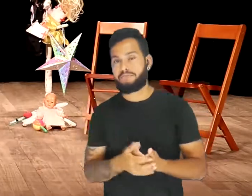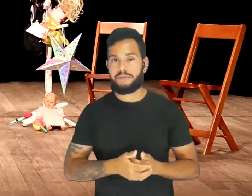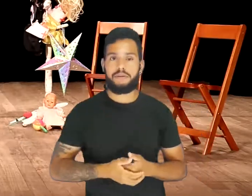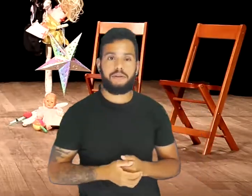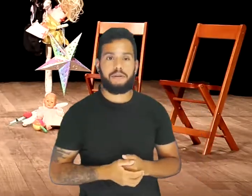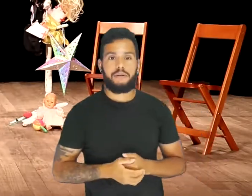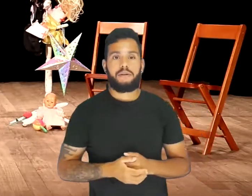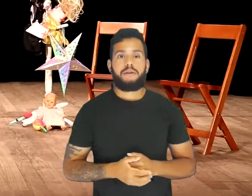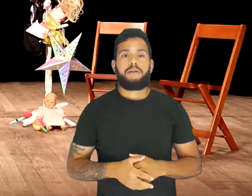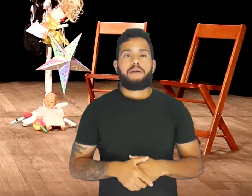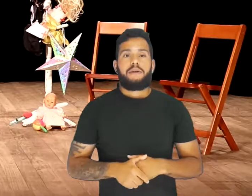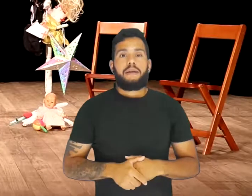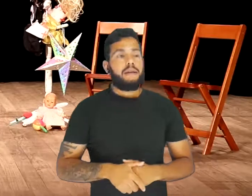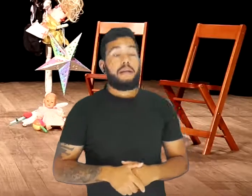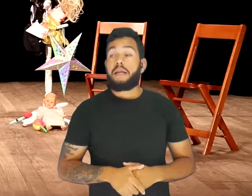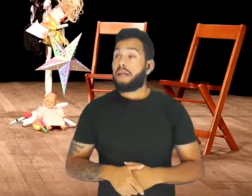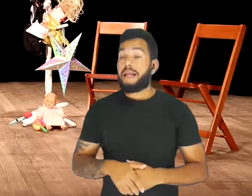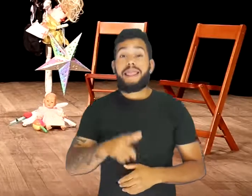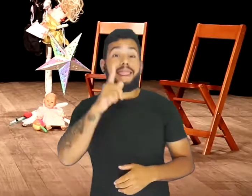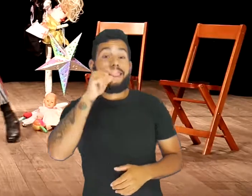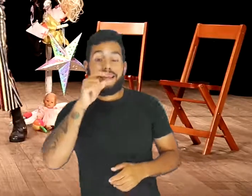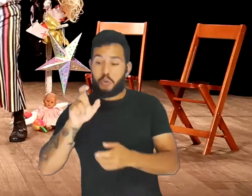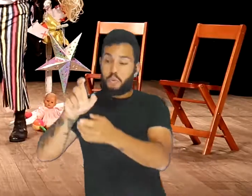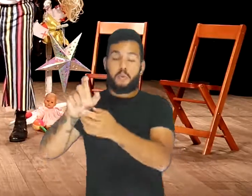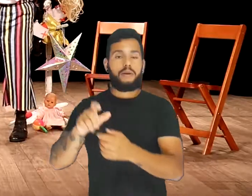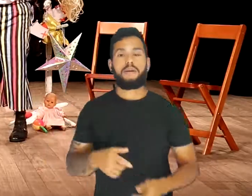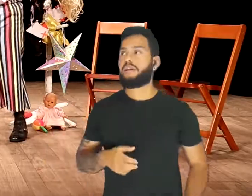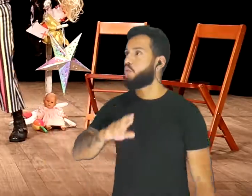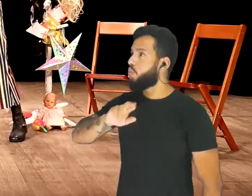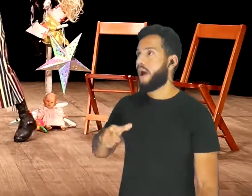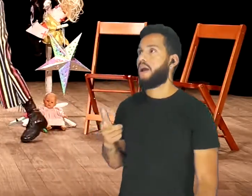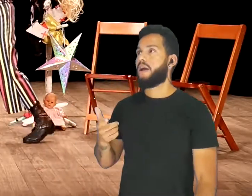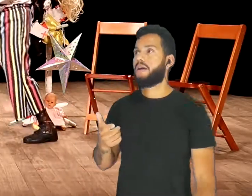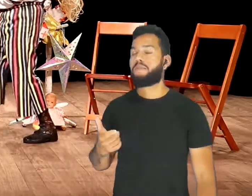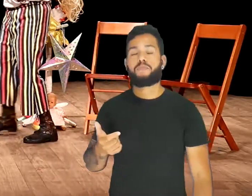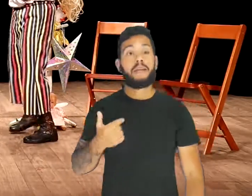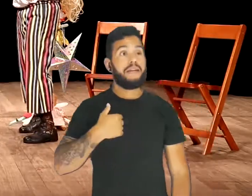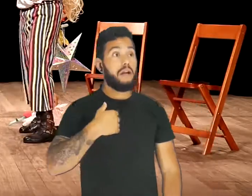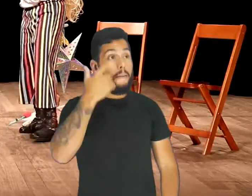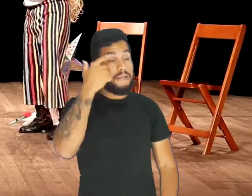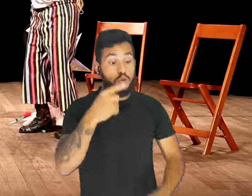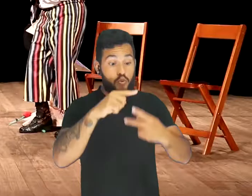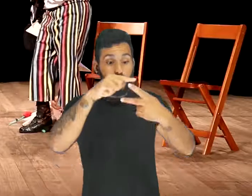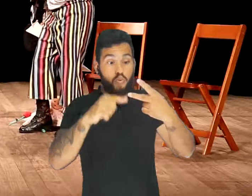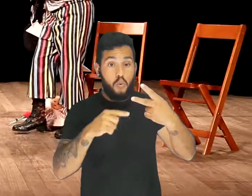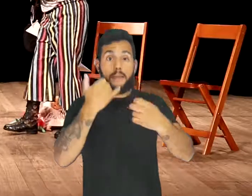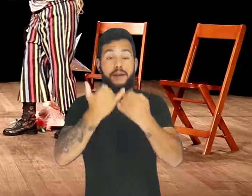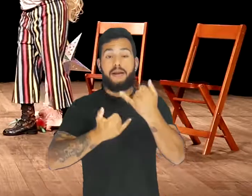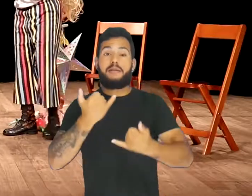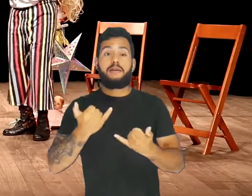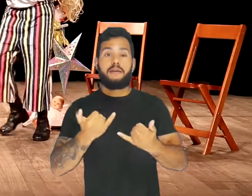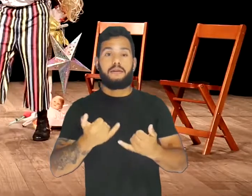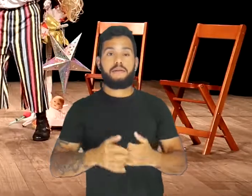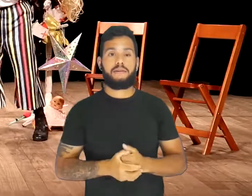aqui, ó. Ah, que bonito. Isso, muito bem. Obrigado, obrigado. Álcool gel líquido. Sabe o que eu tava pensando? Não é líquido, pensando? É outro estado, é spray. Sabe o que eu tava